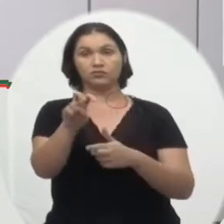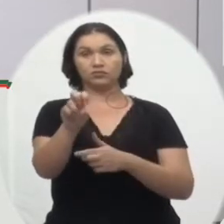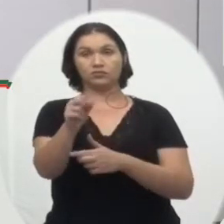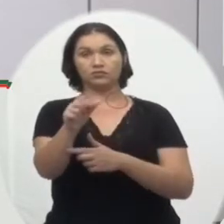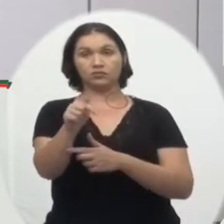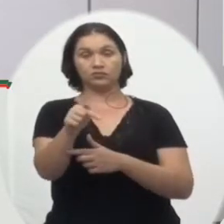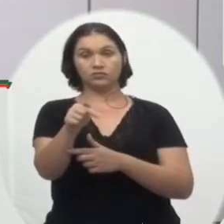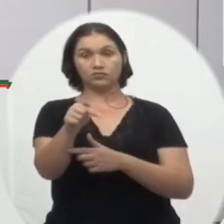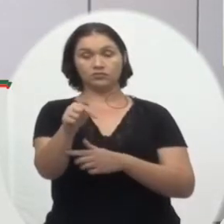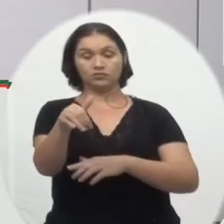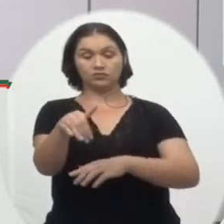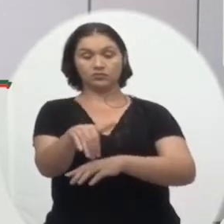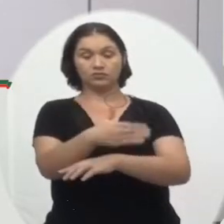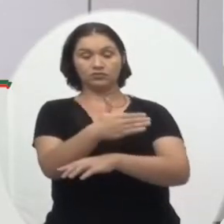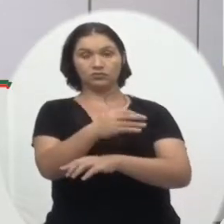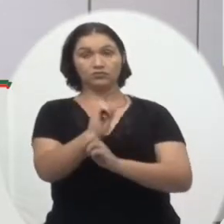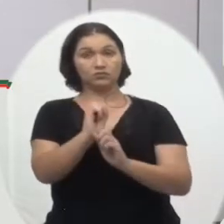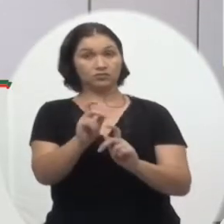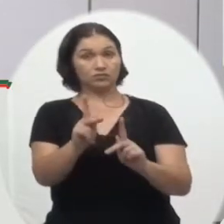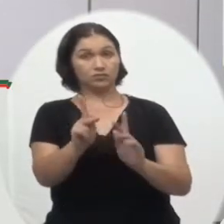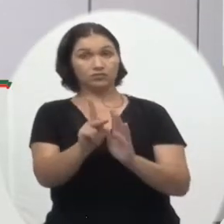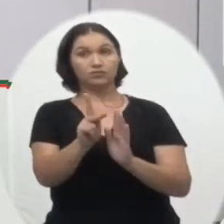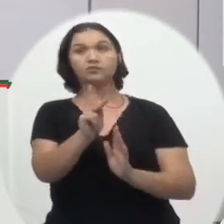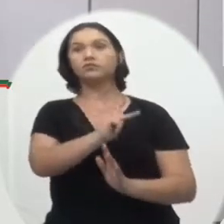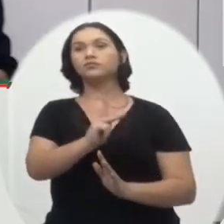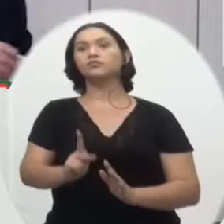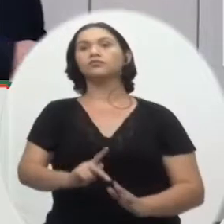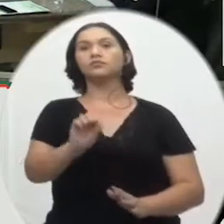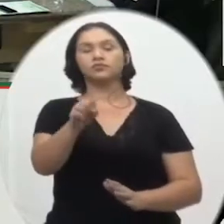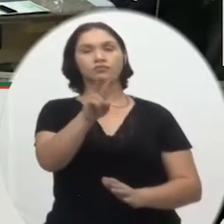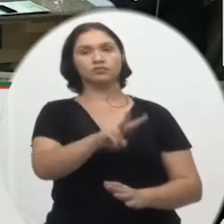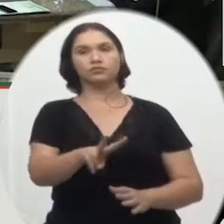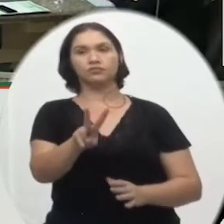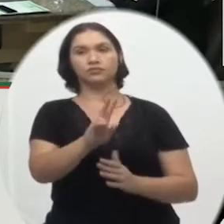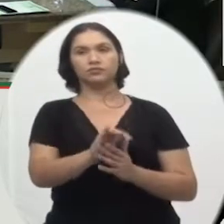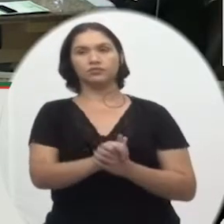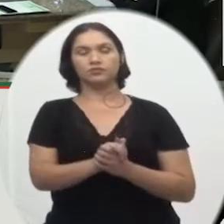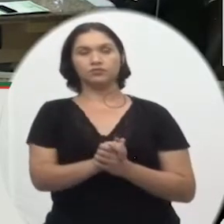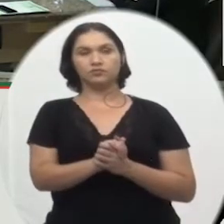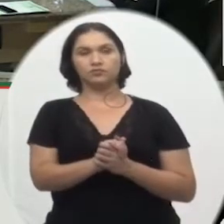do... Ok, senhor presidente? Será atendido pelo vereador.